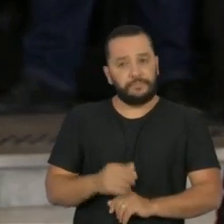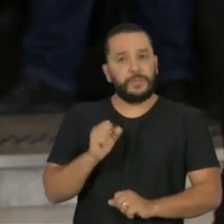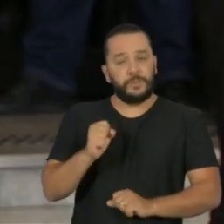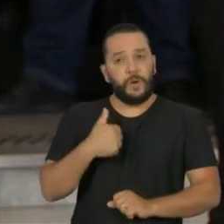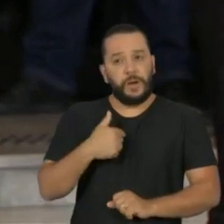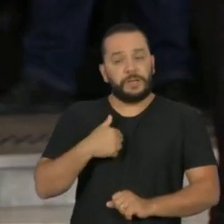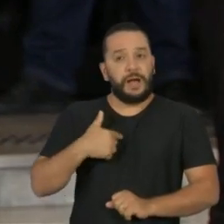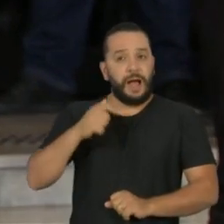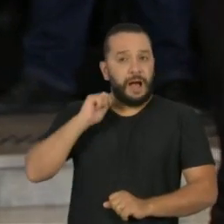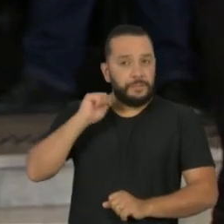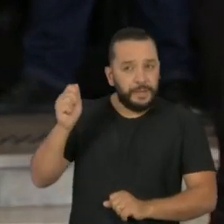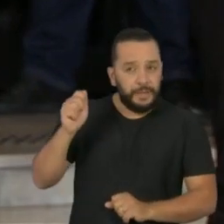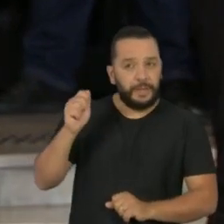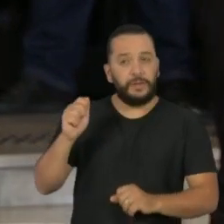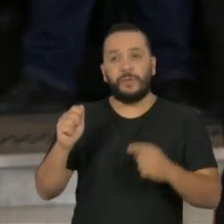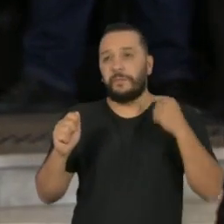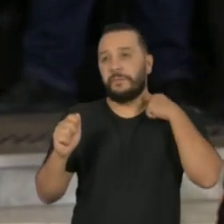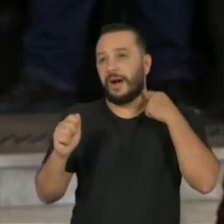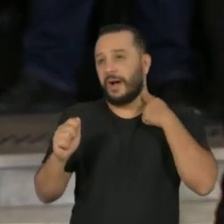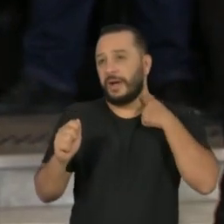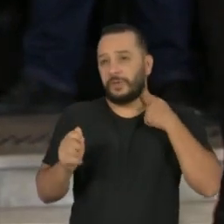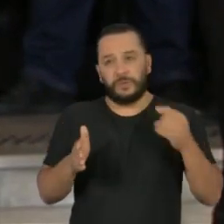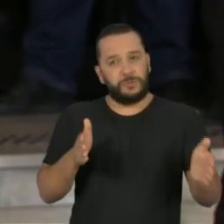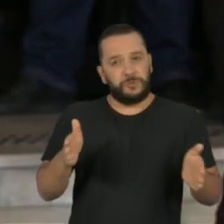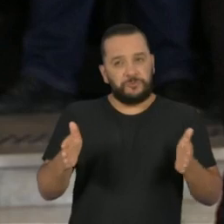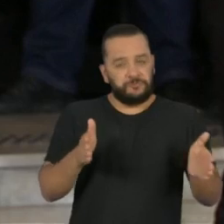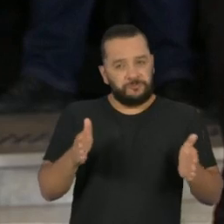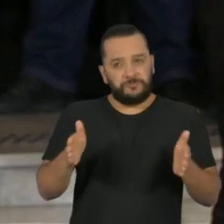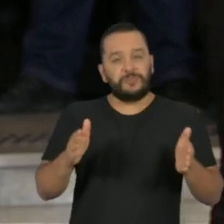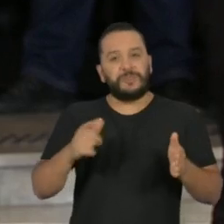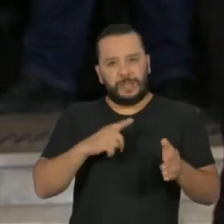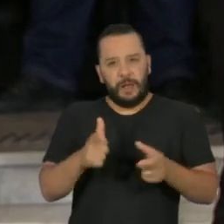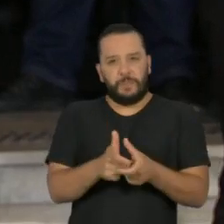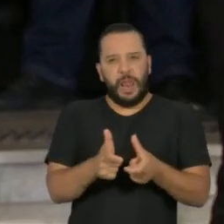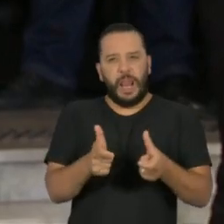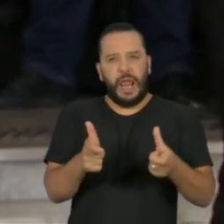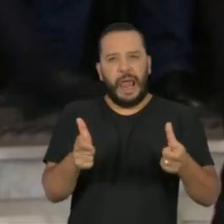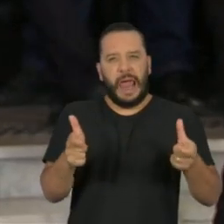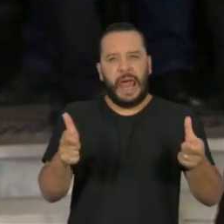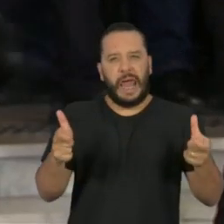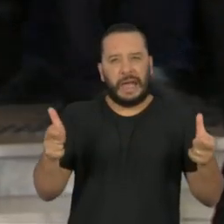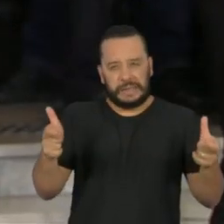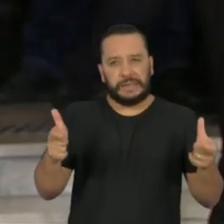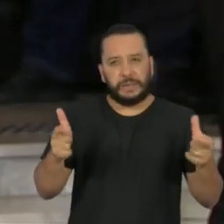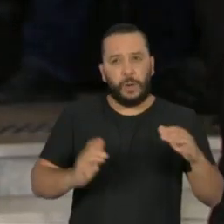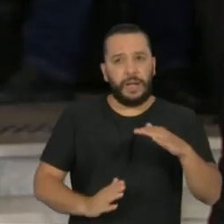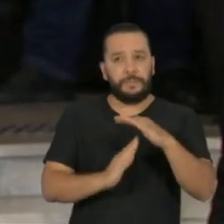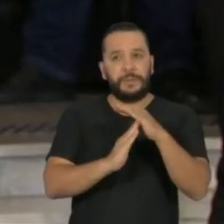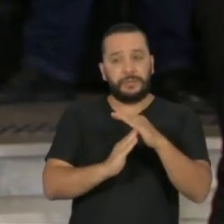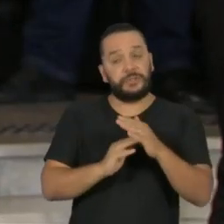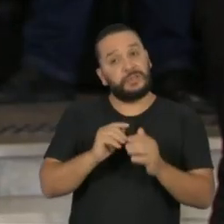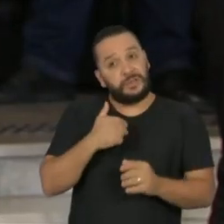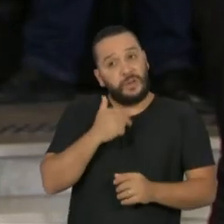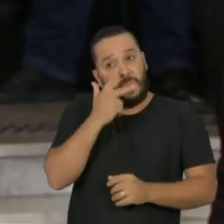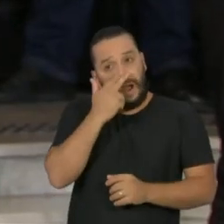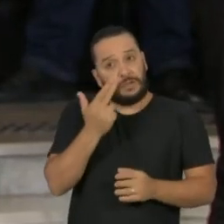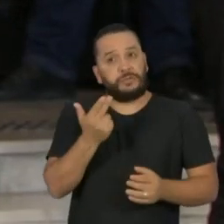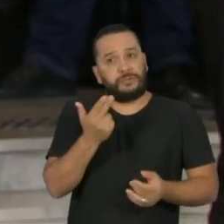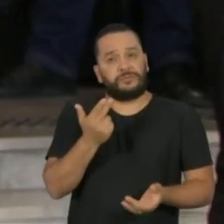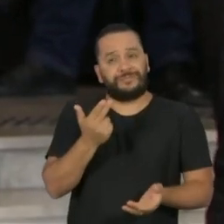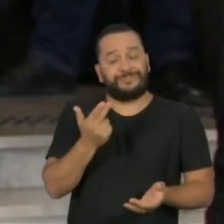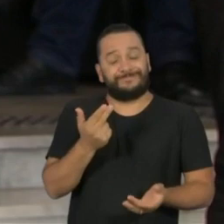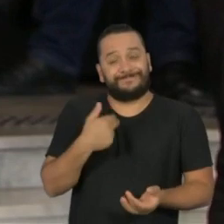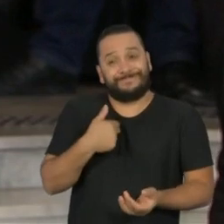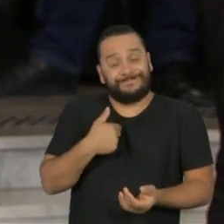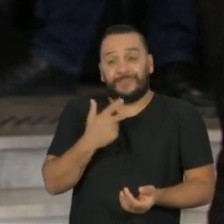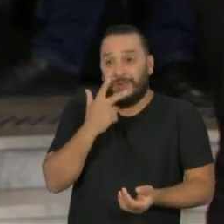maio, provavelmente mais para o final de abril, meio de abril e maio. Isto é previsão. Então, você